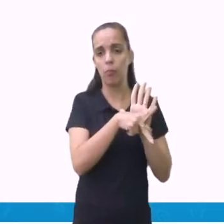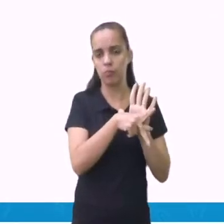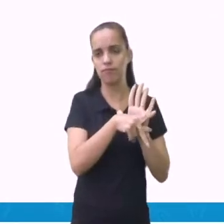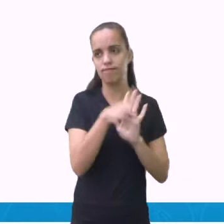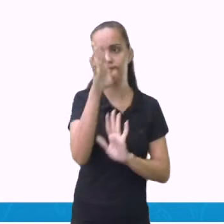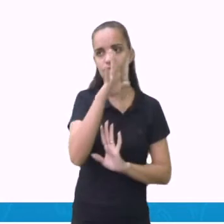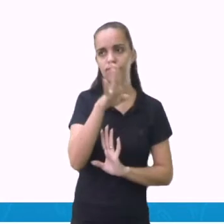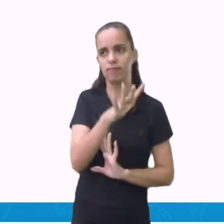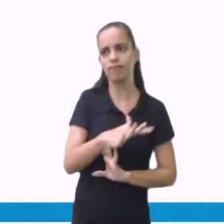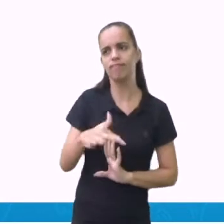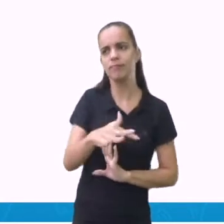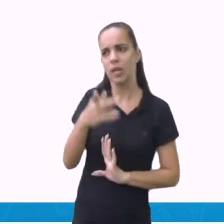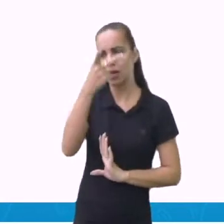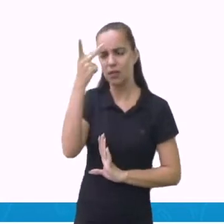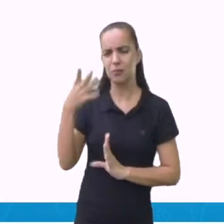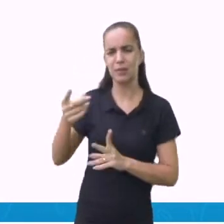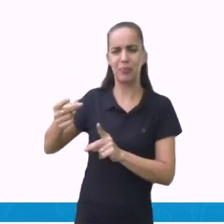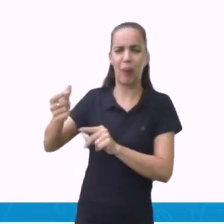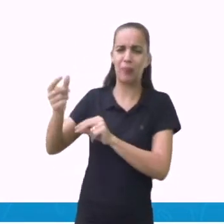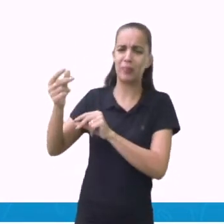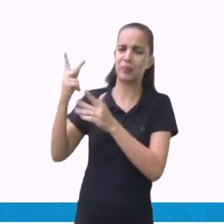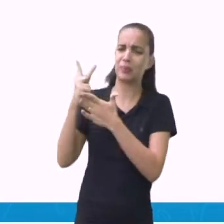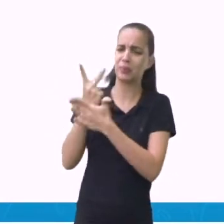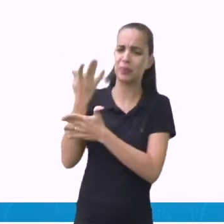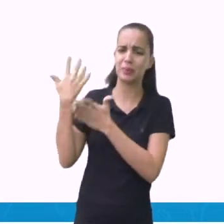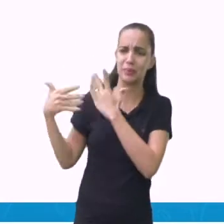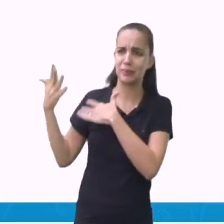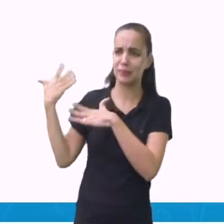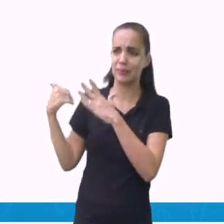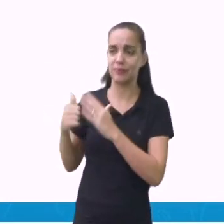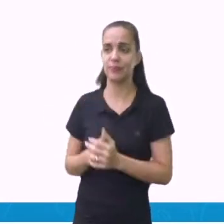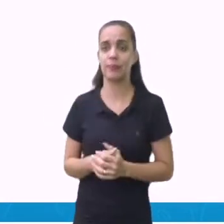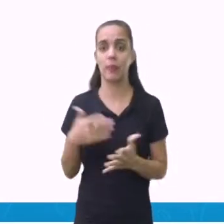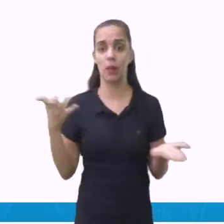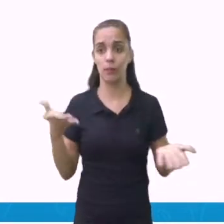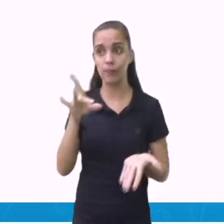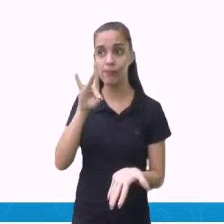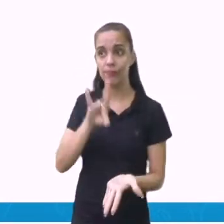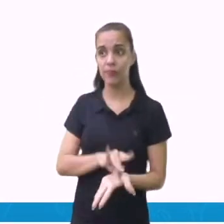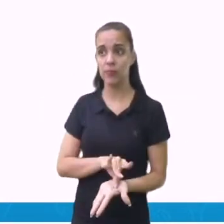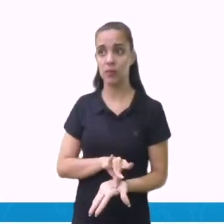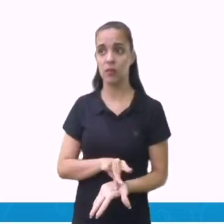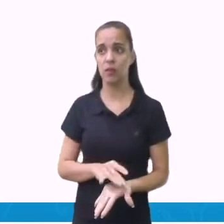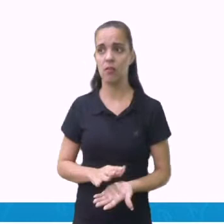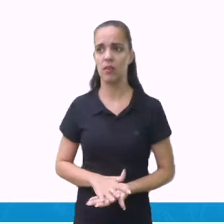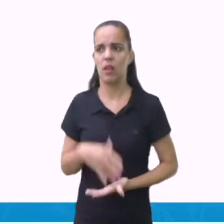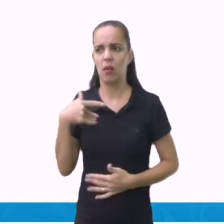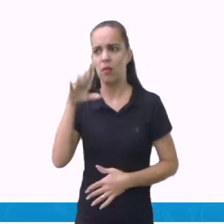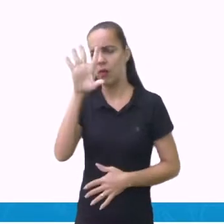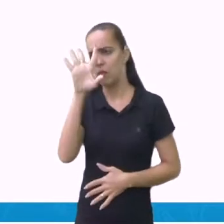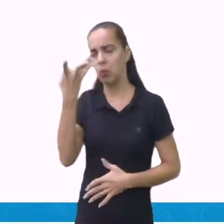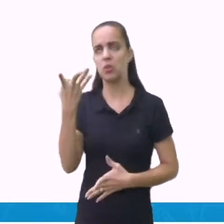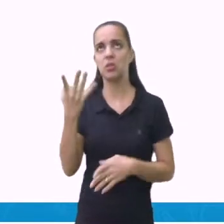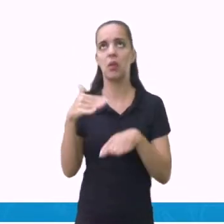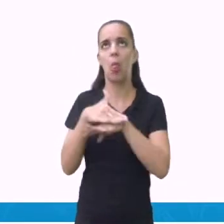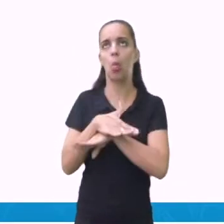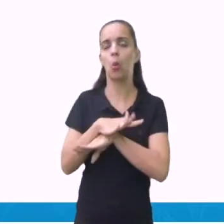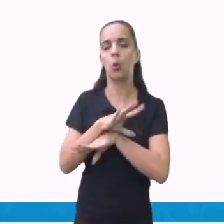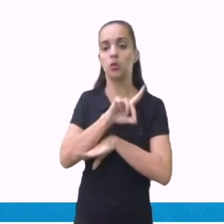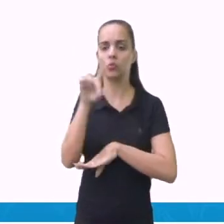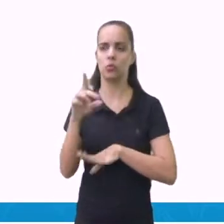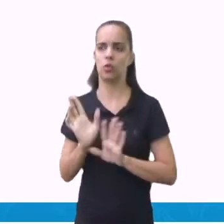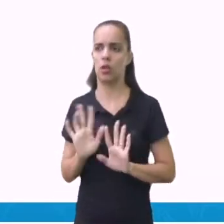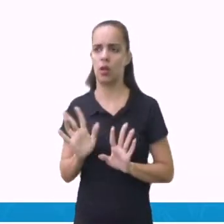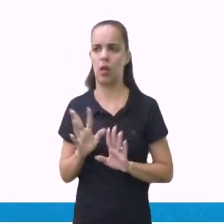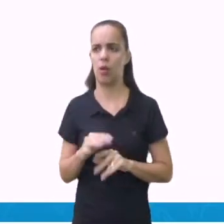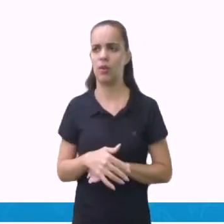durou muitos e muitos anos, até que isso se tornasse realidade. Ela não foi decidida da noite para o dia, de uma forma